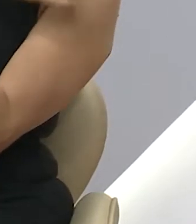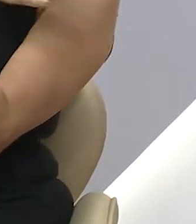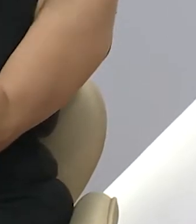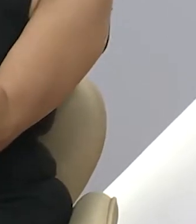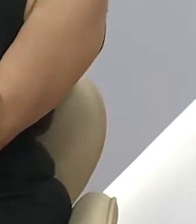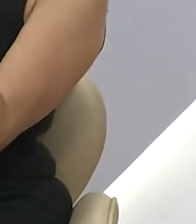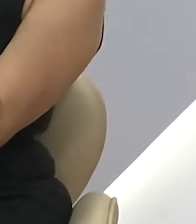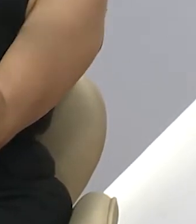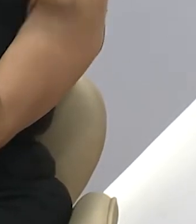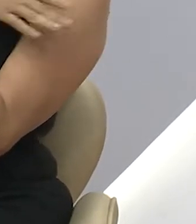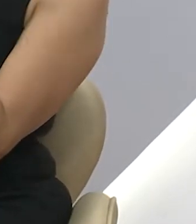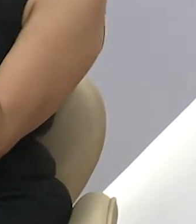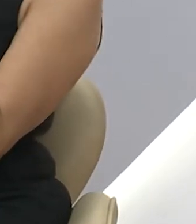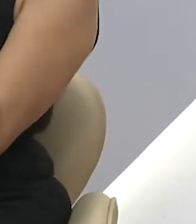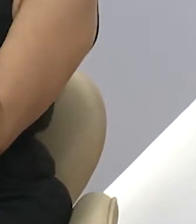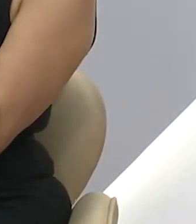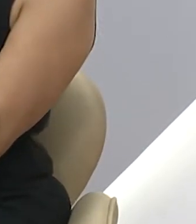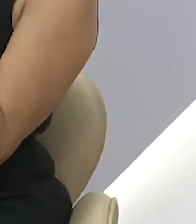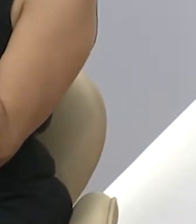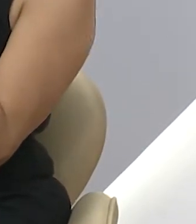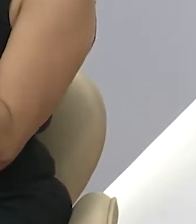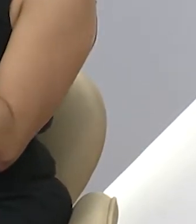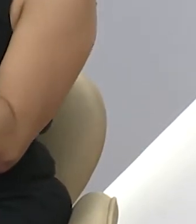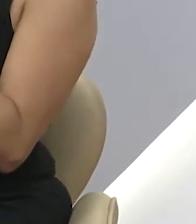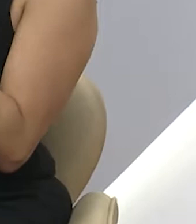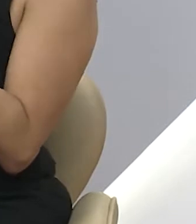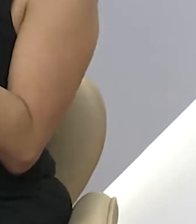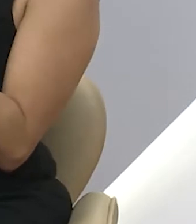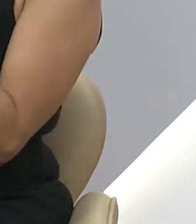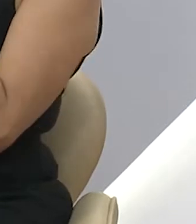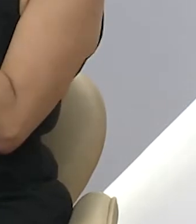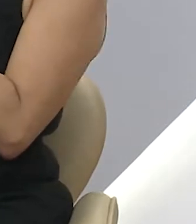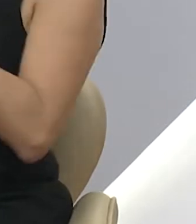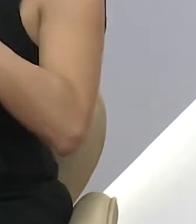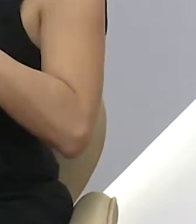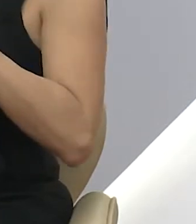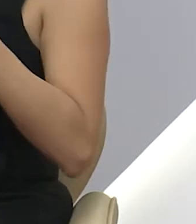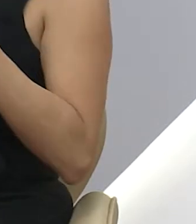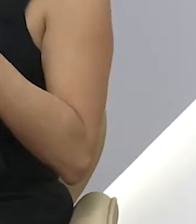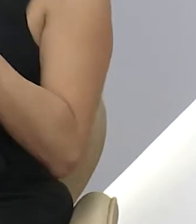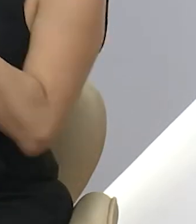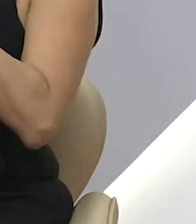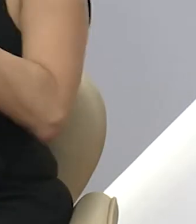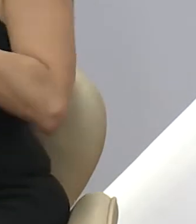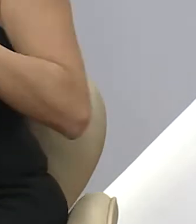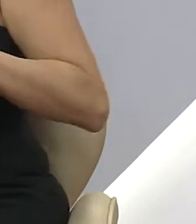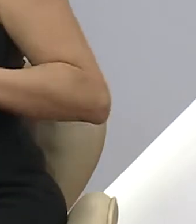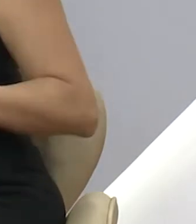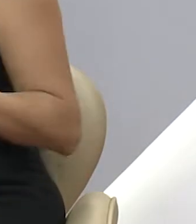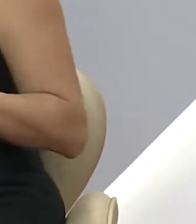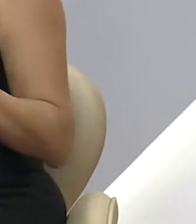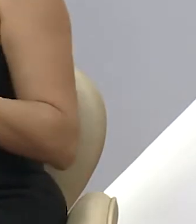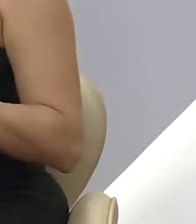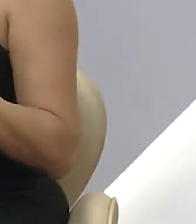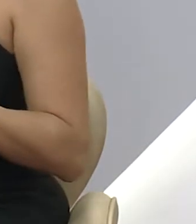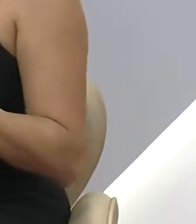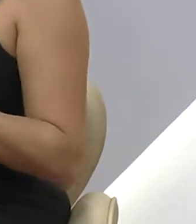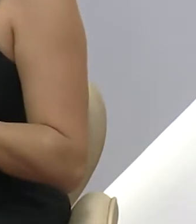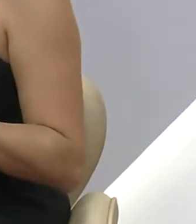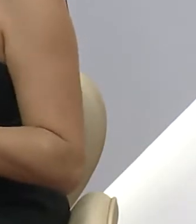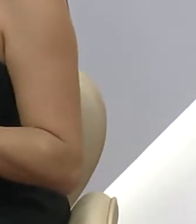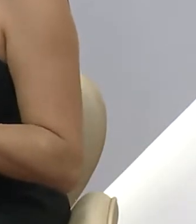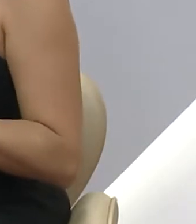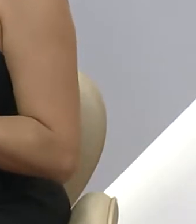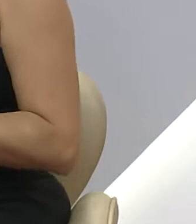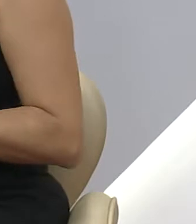sinais também era muito forte entre os surdos, mas os surdos precisavam sinalizar em